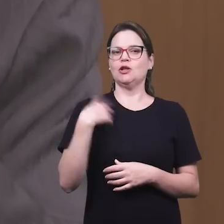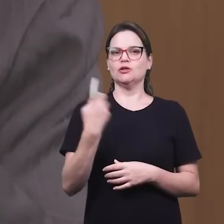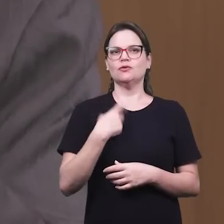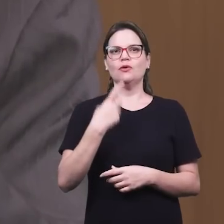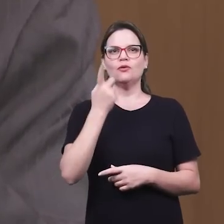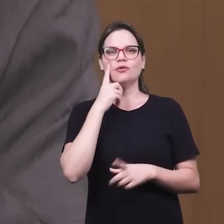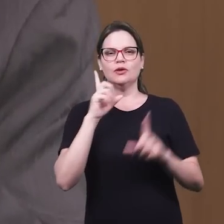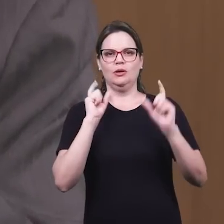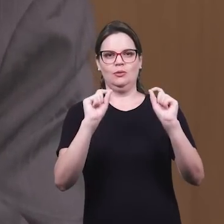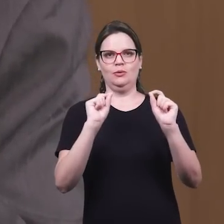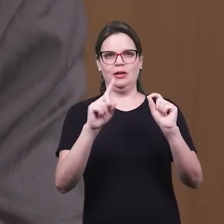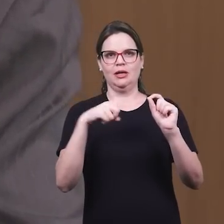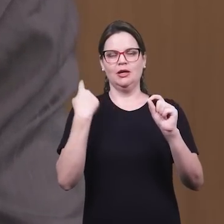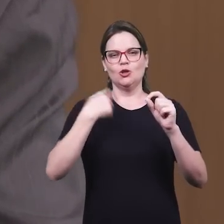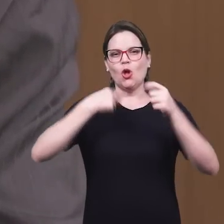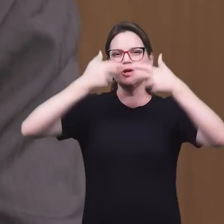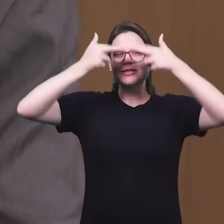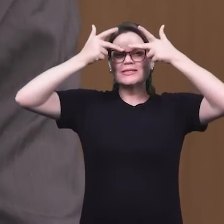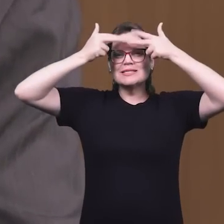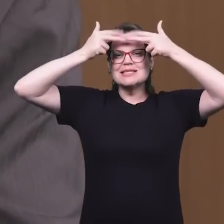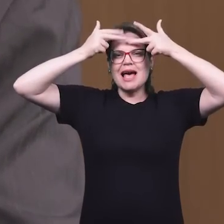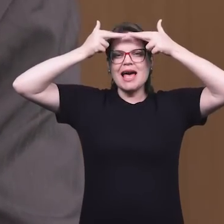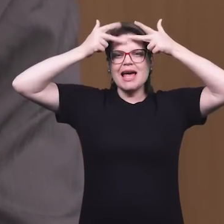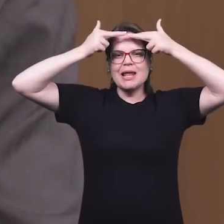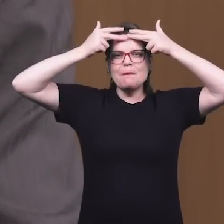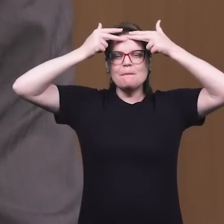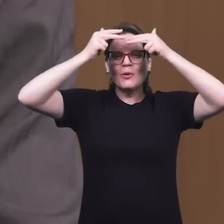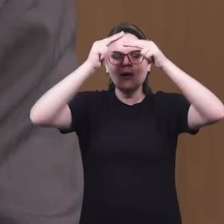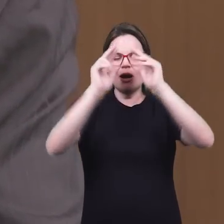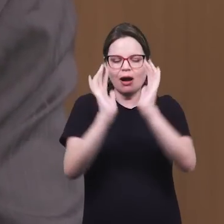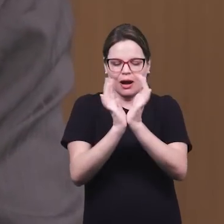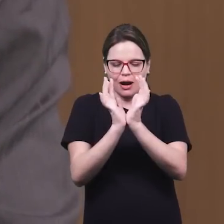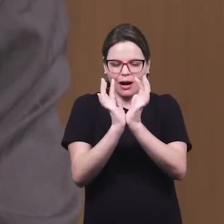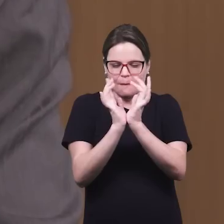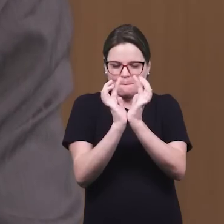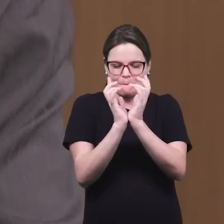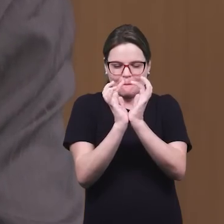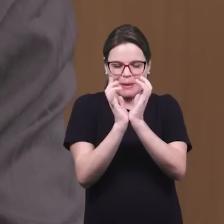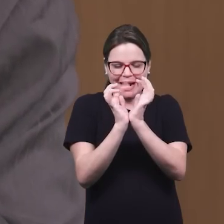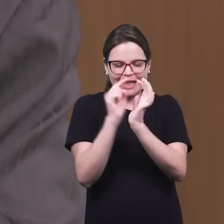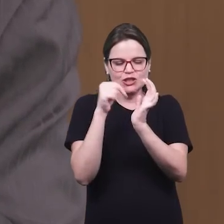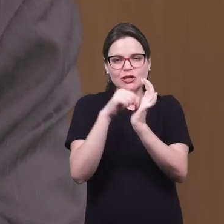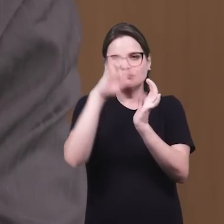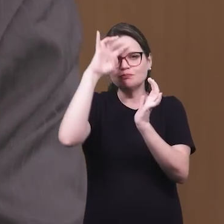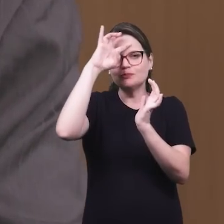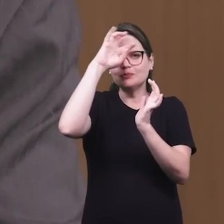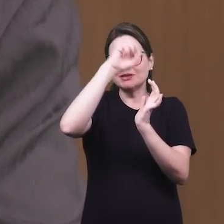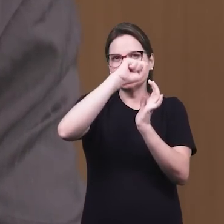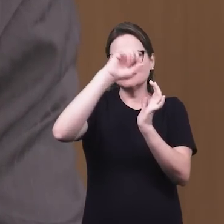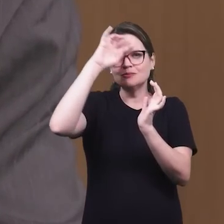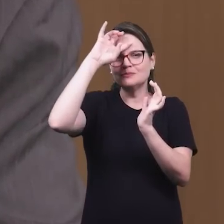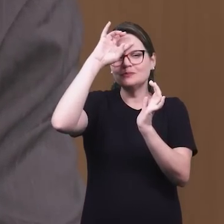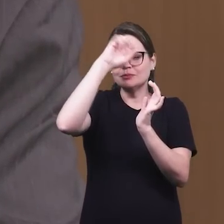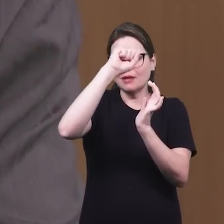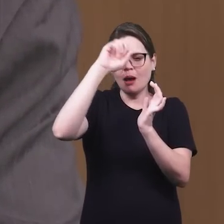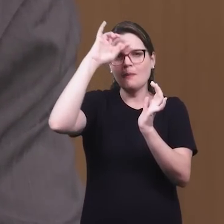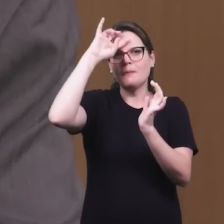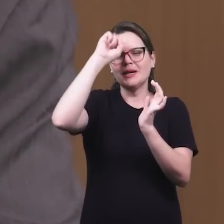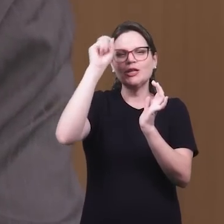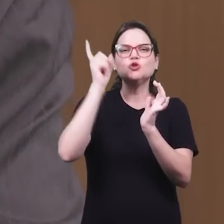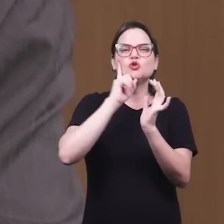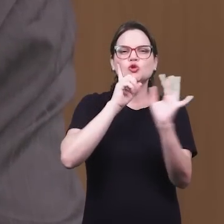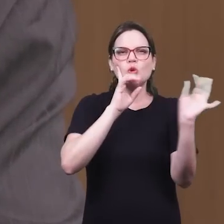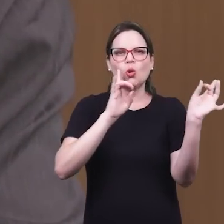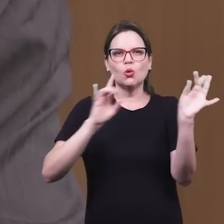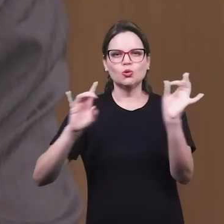vidas, que é o nosso cérebro, e a capacidade de cognição, a cognição é o aprendizado